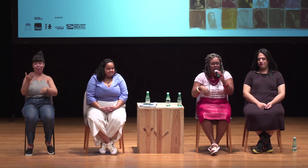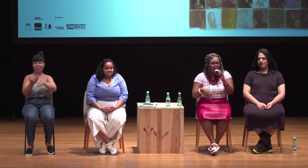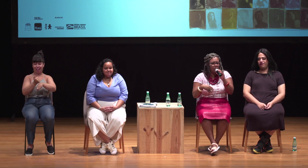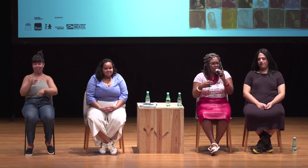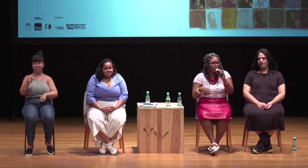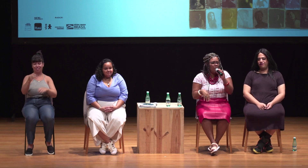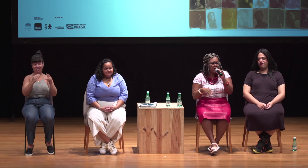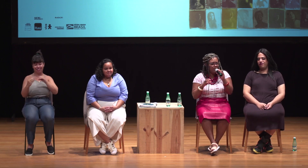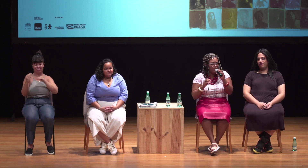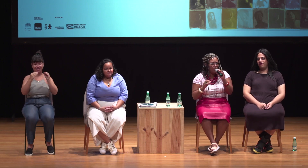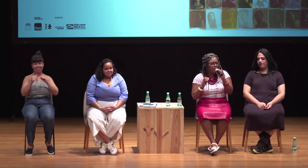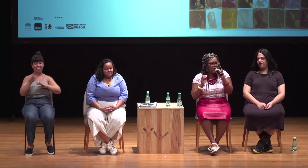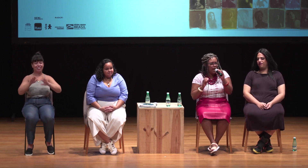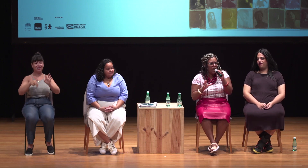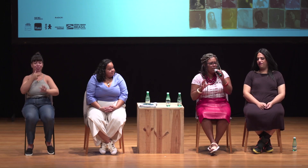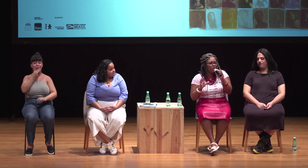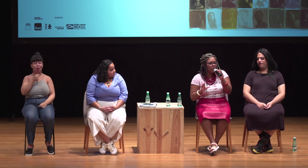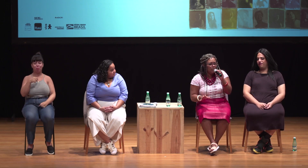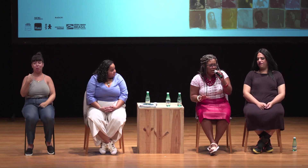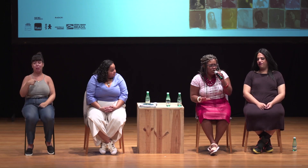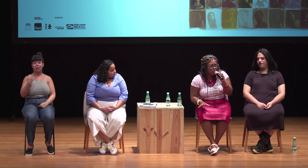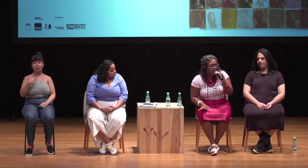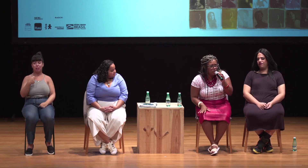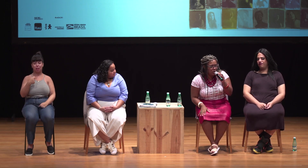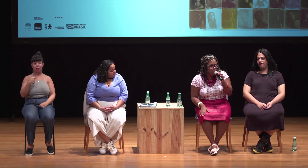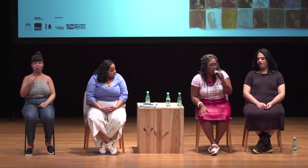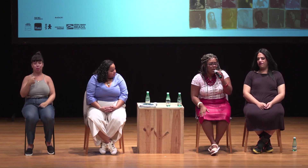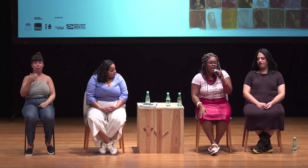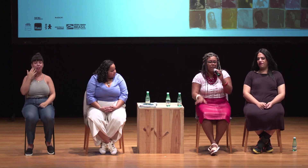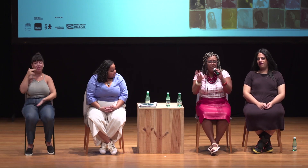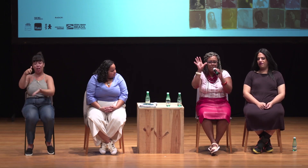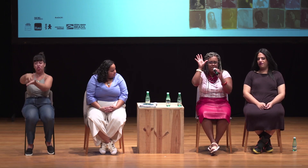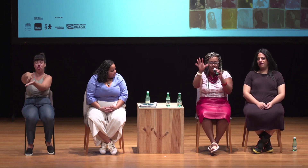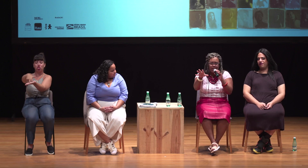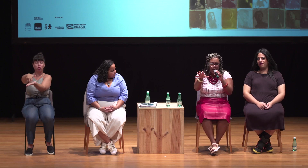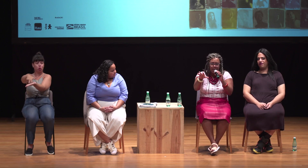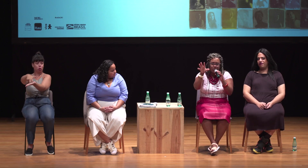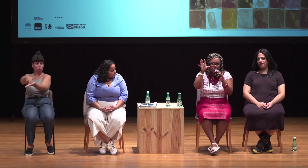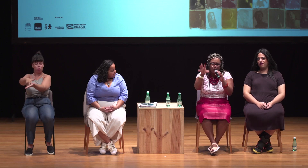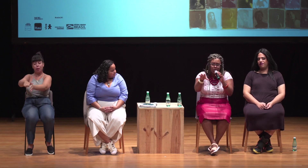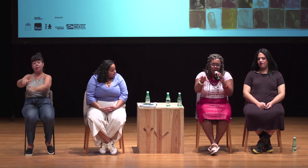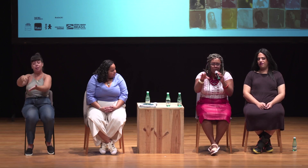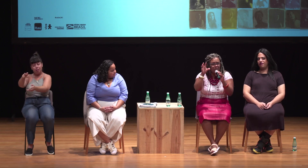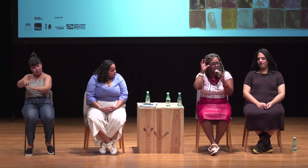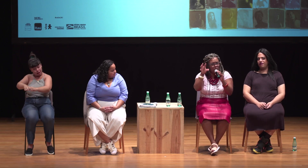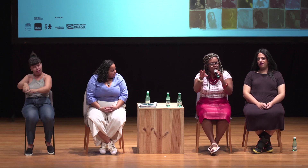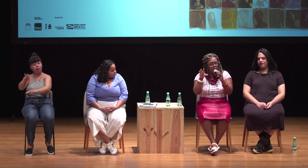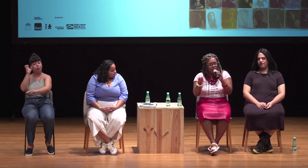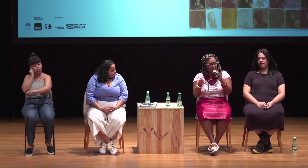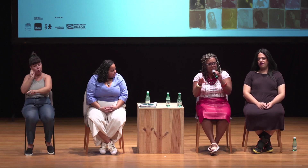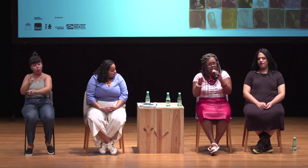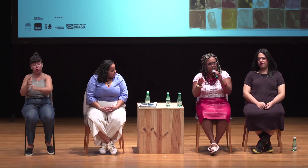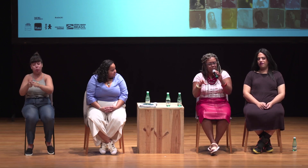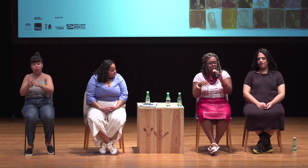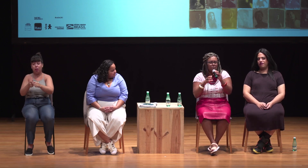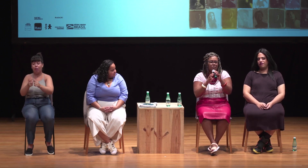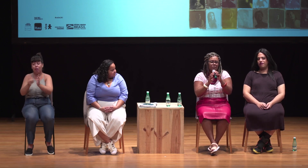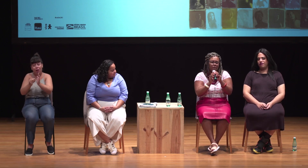cedo. Às vezes o homem precisa brincar de cantinho do castigo. Então você senta aí e escuta, porque você não sabe